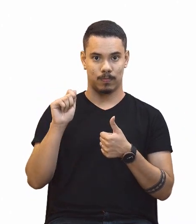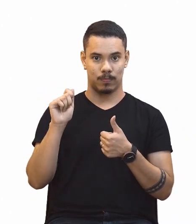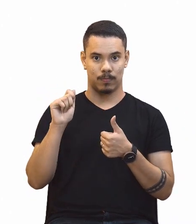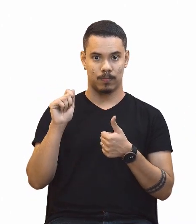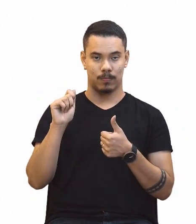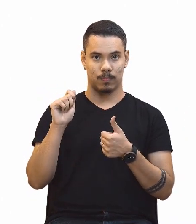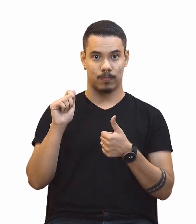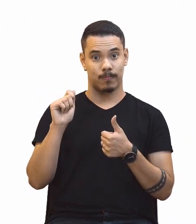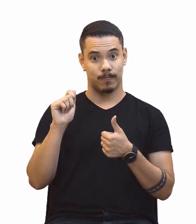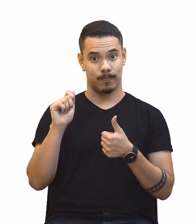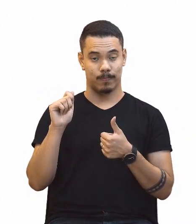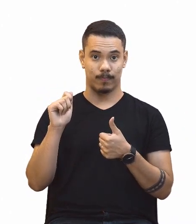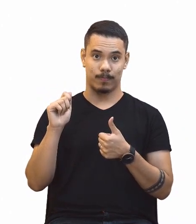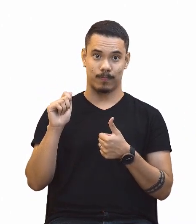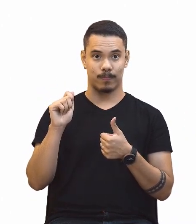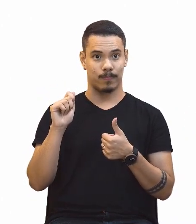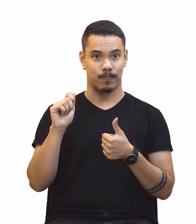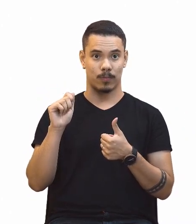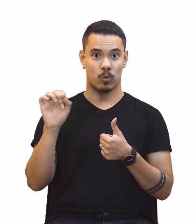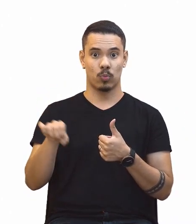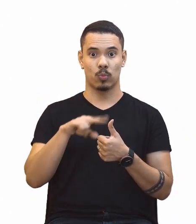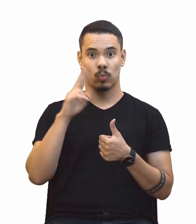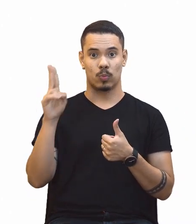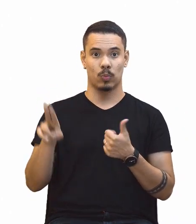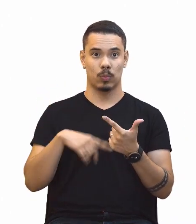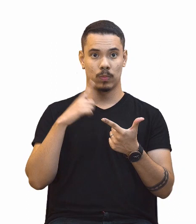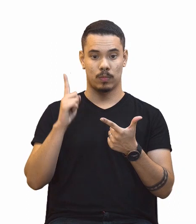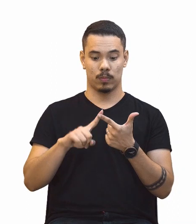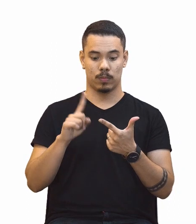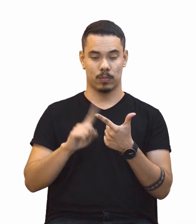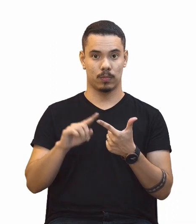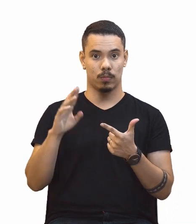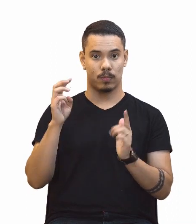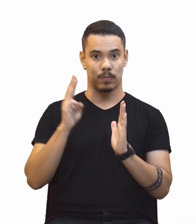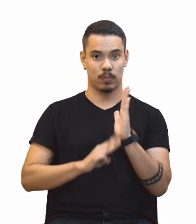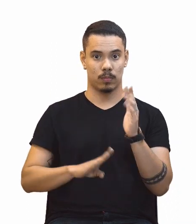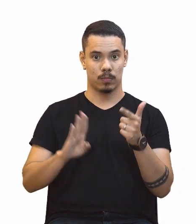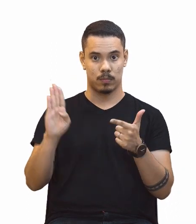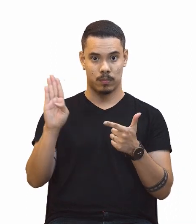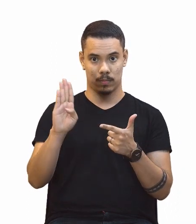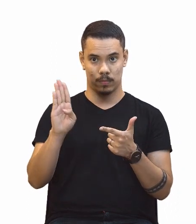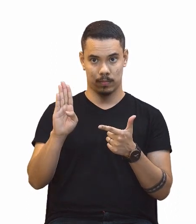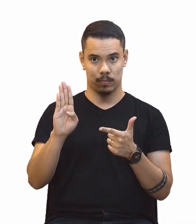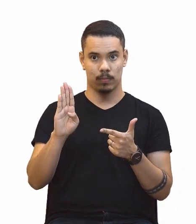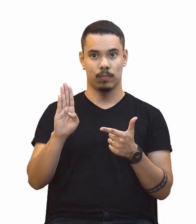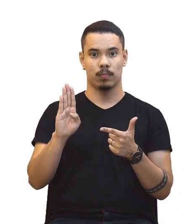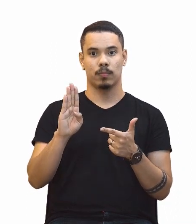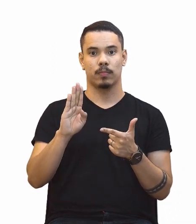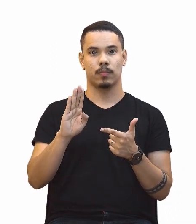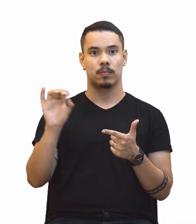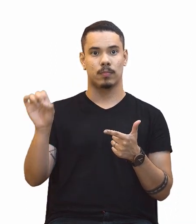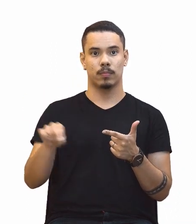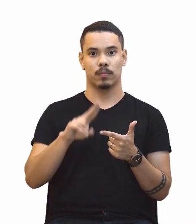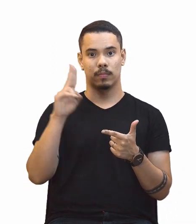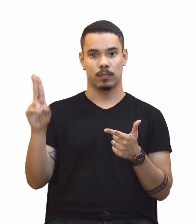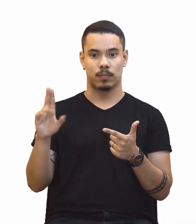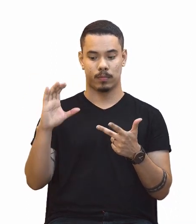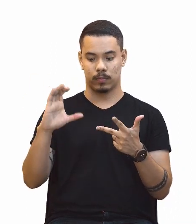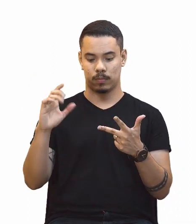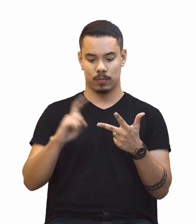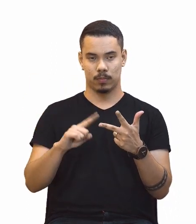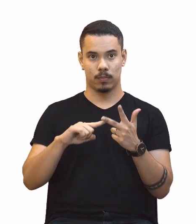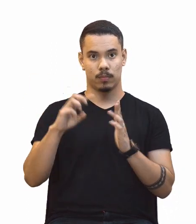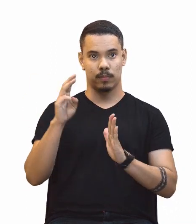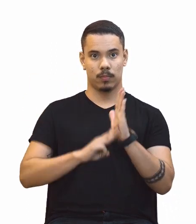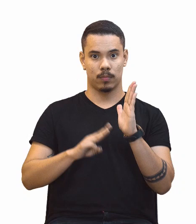categórico? Ou seria B, método dedutivo? Alternativa C, diz